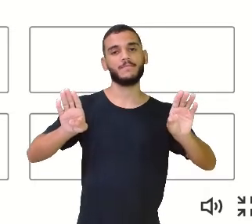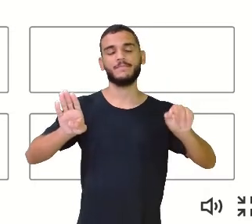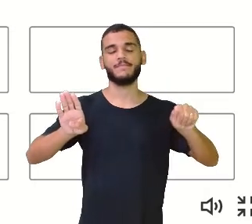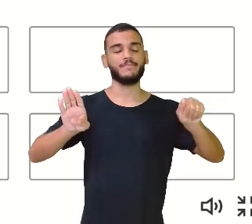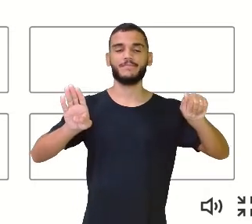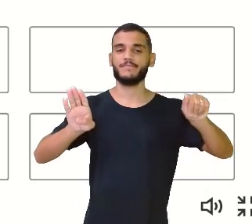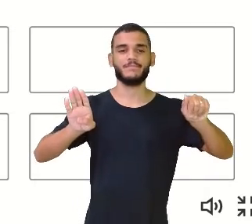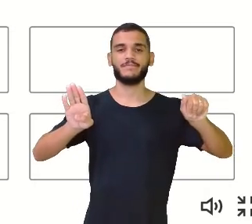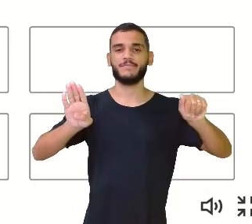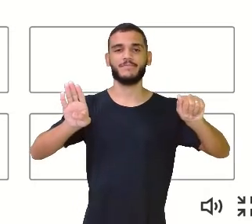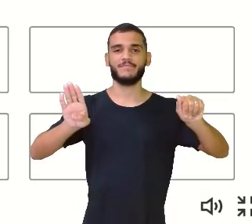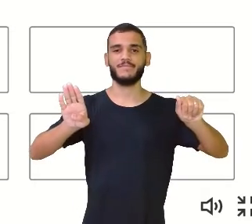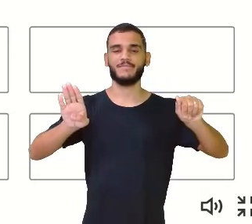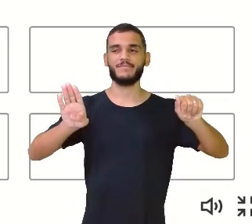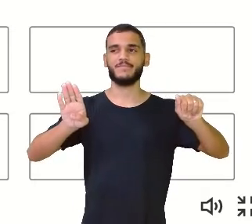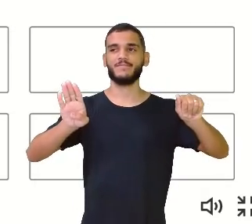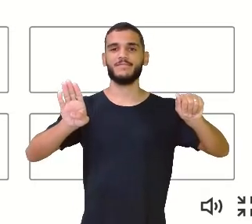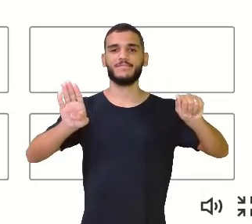E aí?